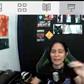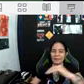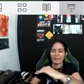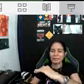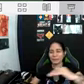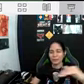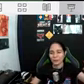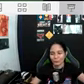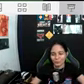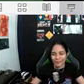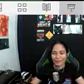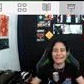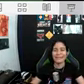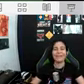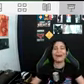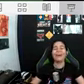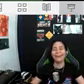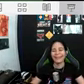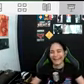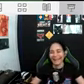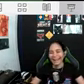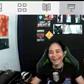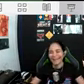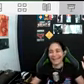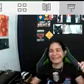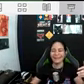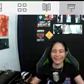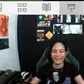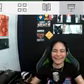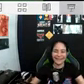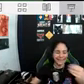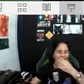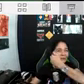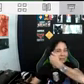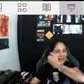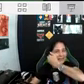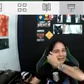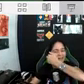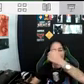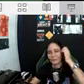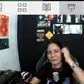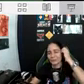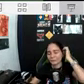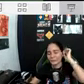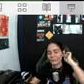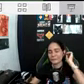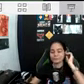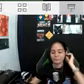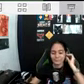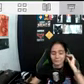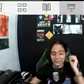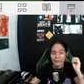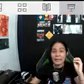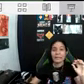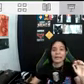13. E a pressão de todo mundo estava dando igual. Então, o aparelho estava com